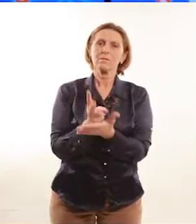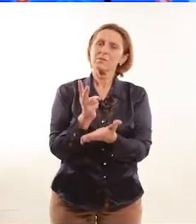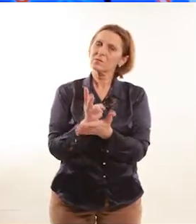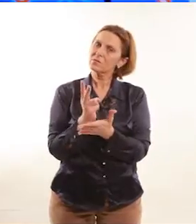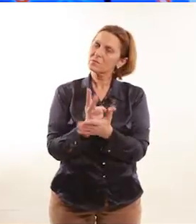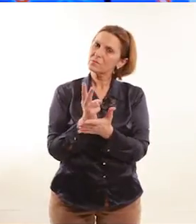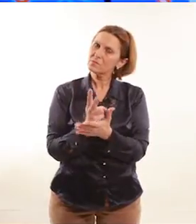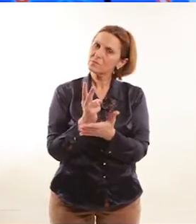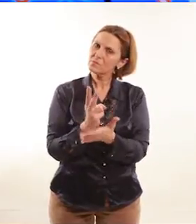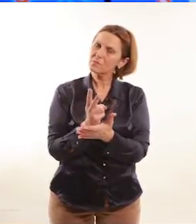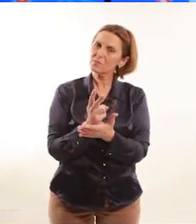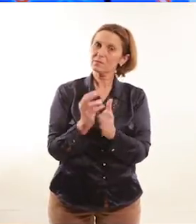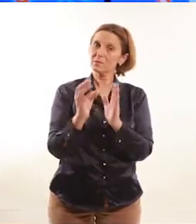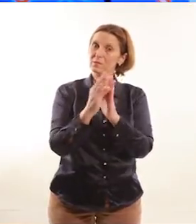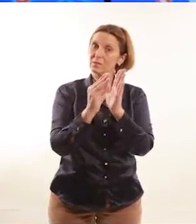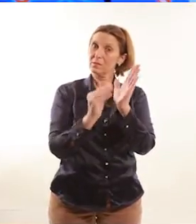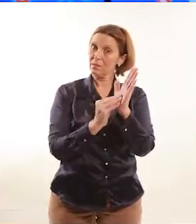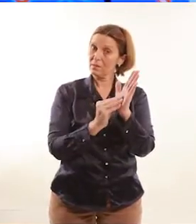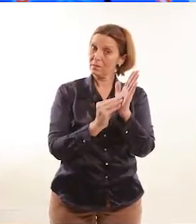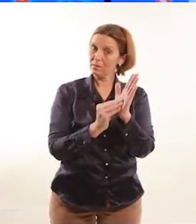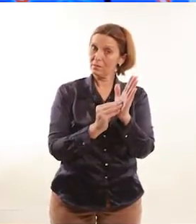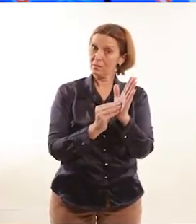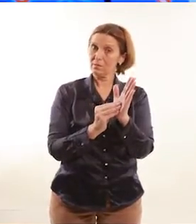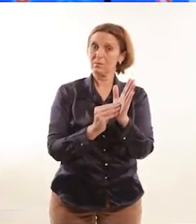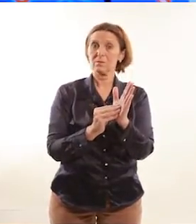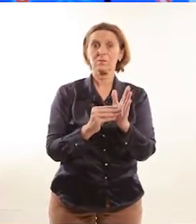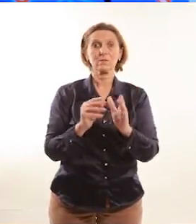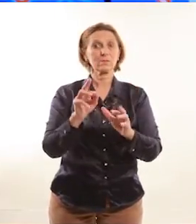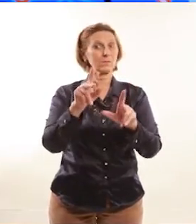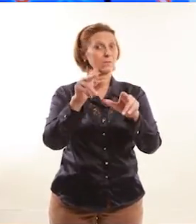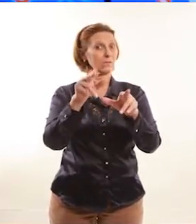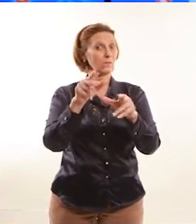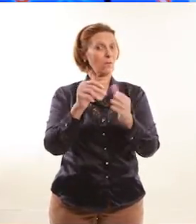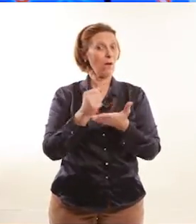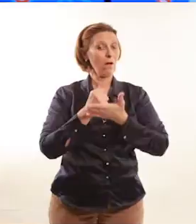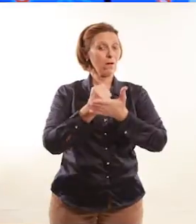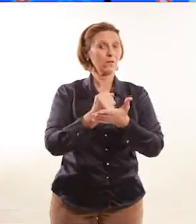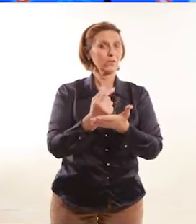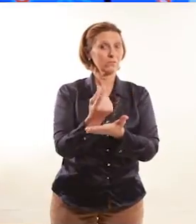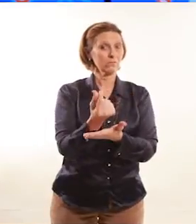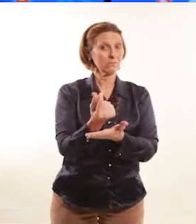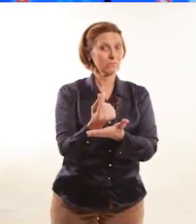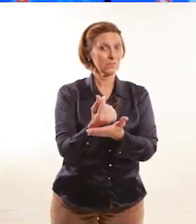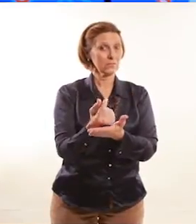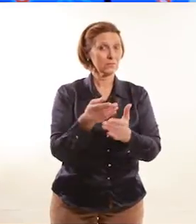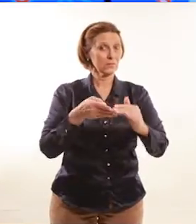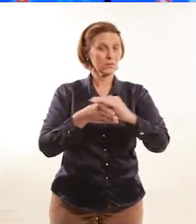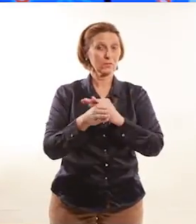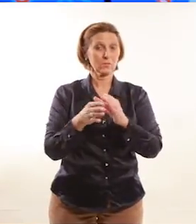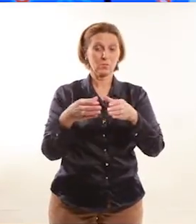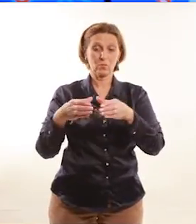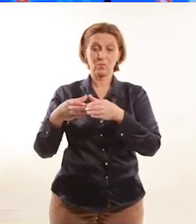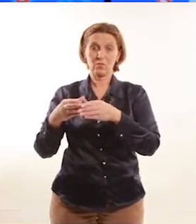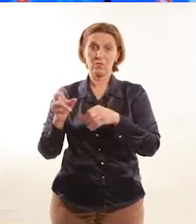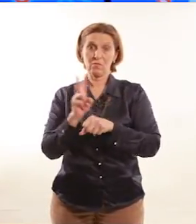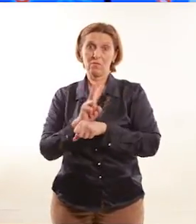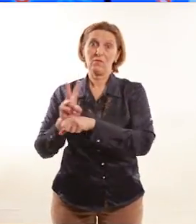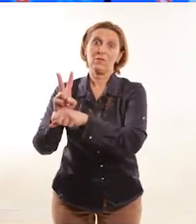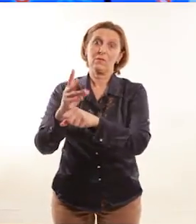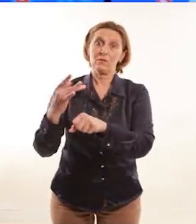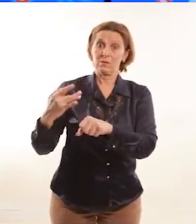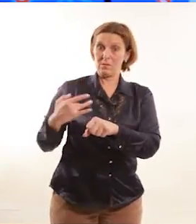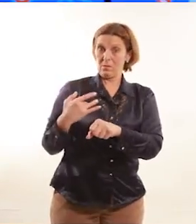desses bancos faz também que ocorra a alimentação regular dos recursos dentro do bloco de vigilância em saúde.